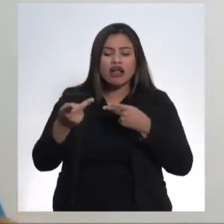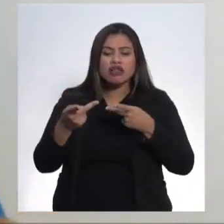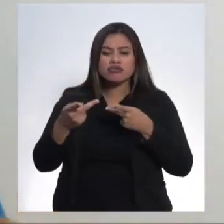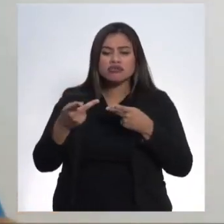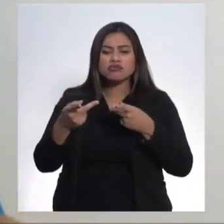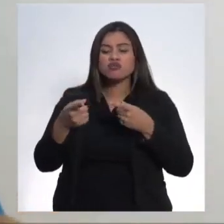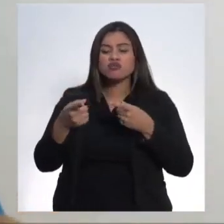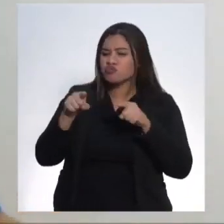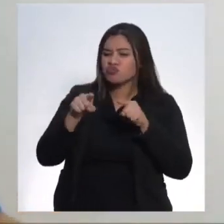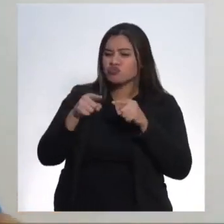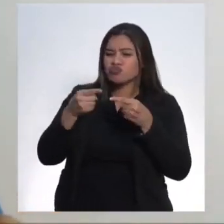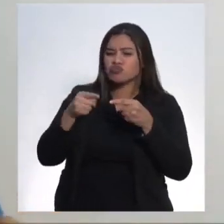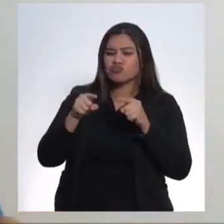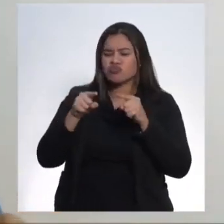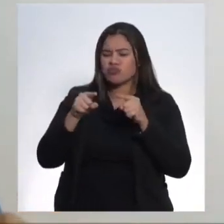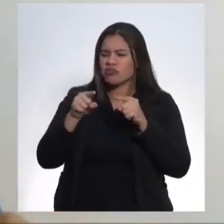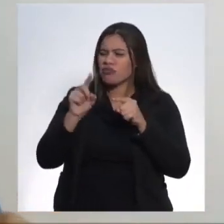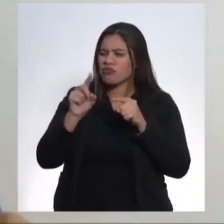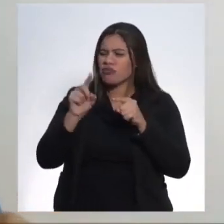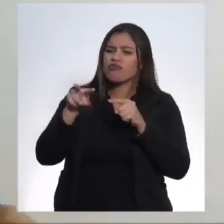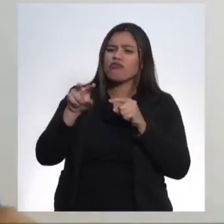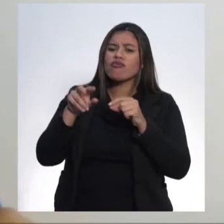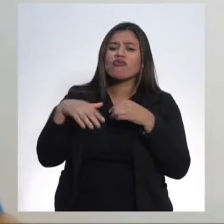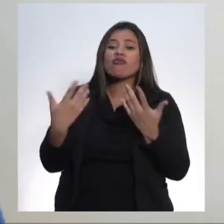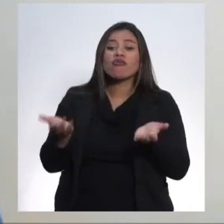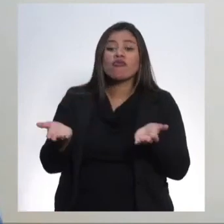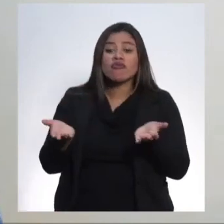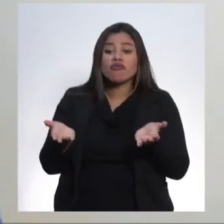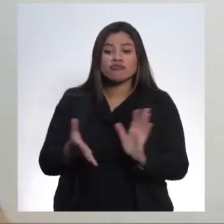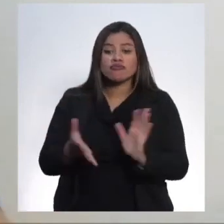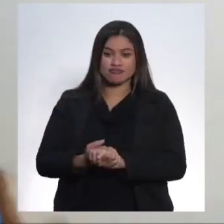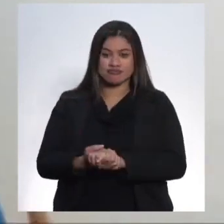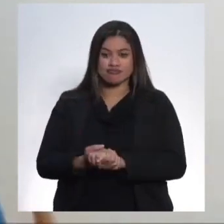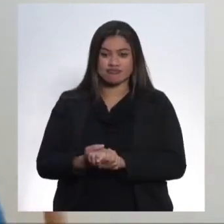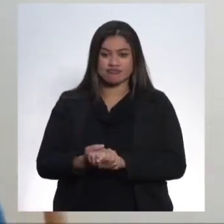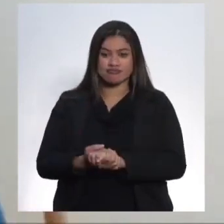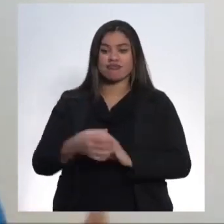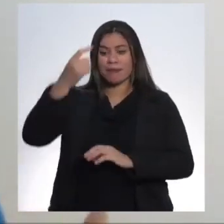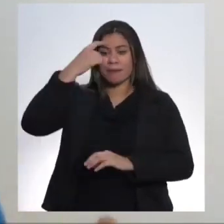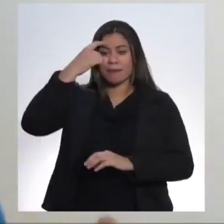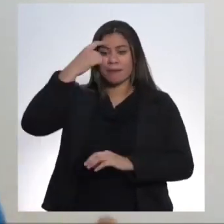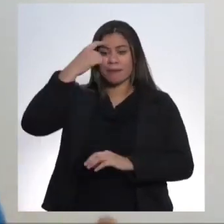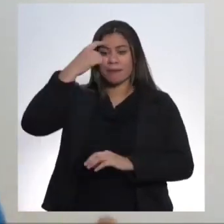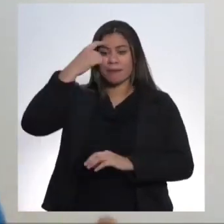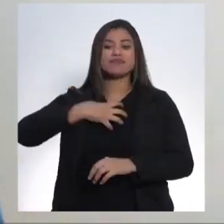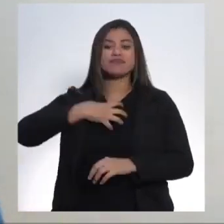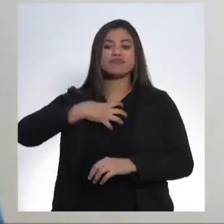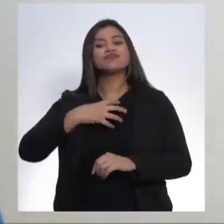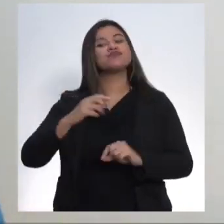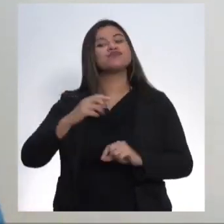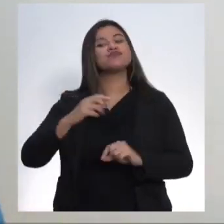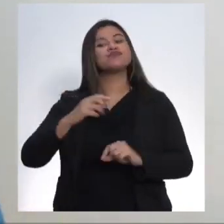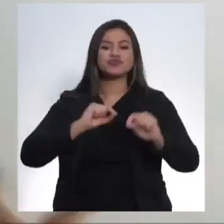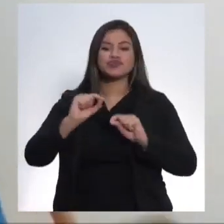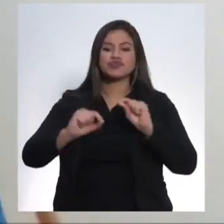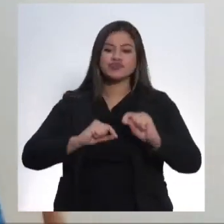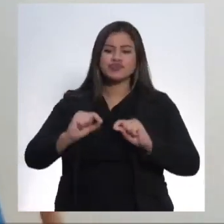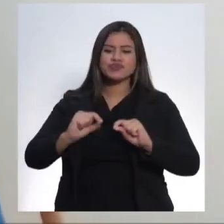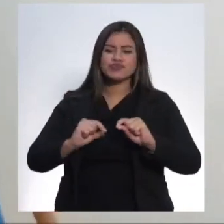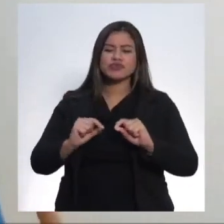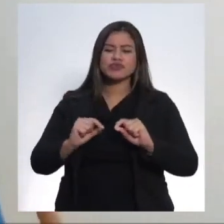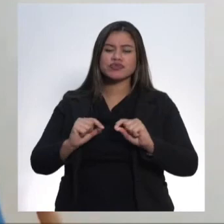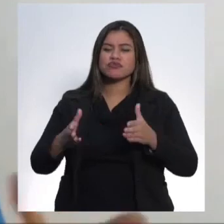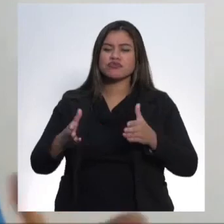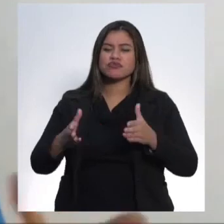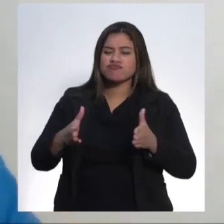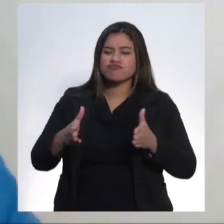essa pessoa se identifica, o que ela pensa, o que ela sente. Como que ela se sente nessa etapa